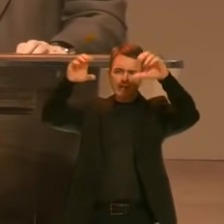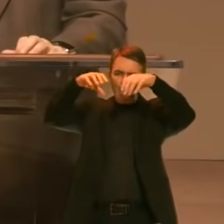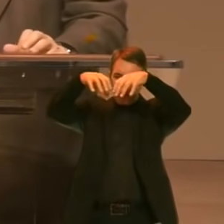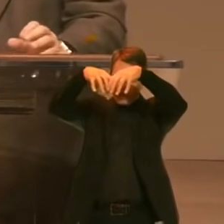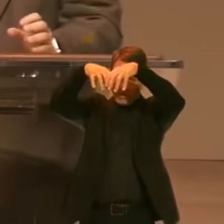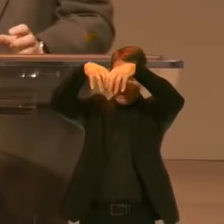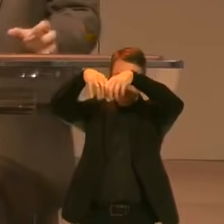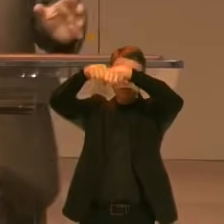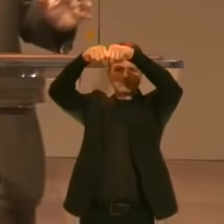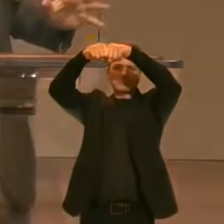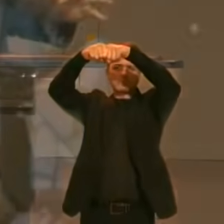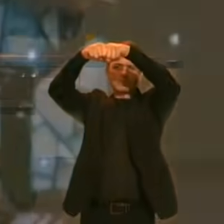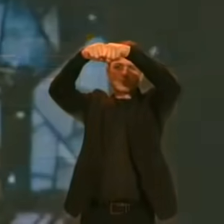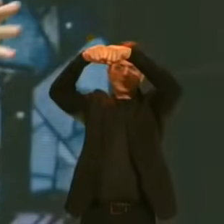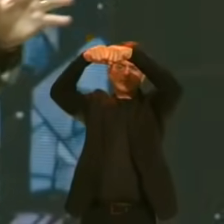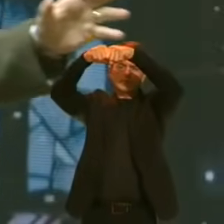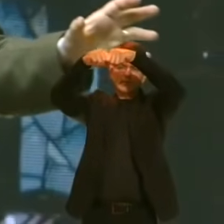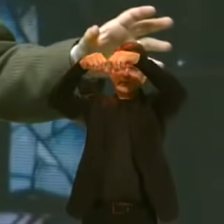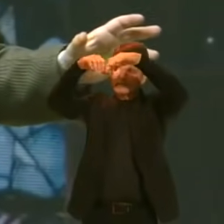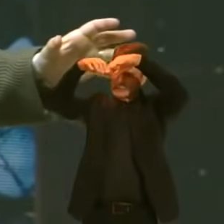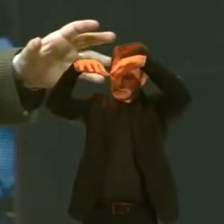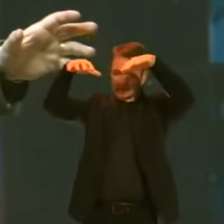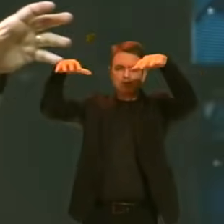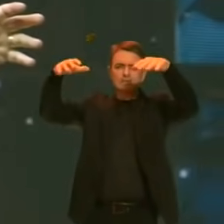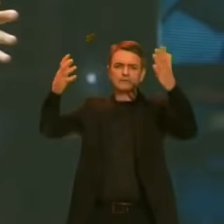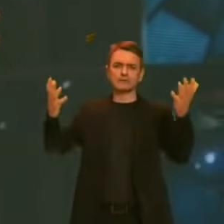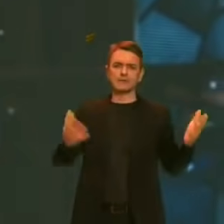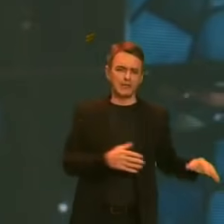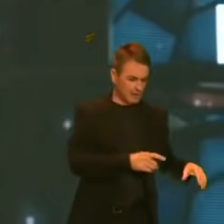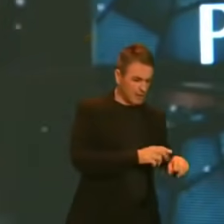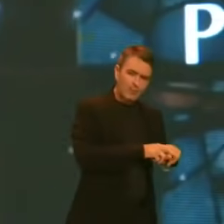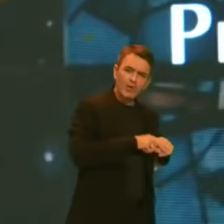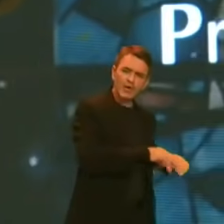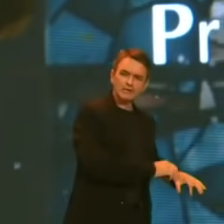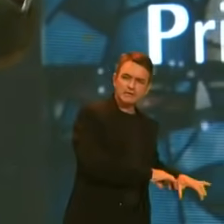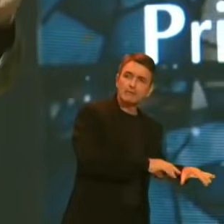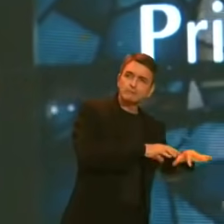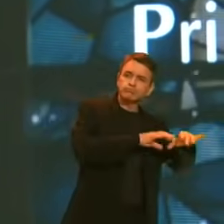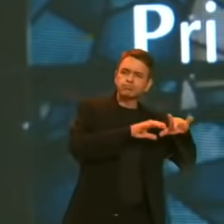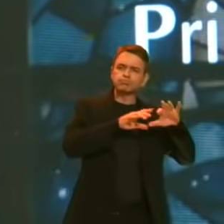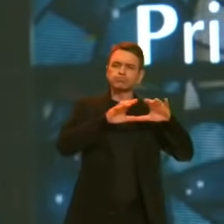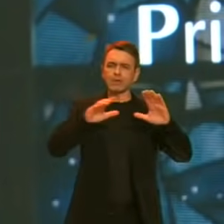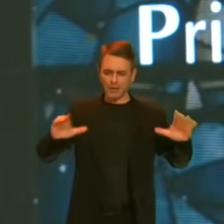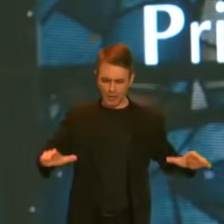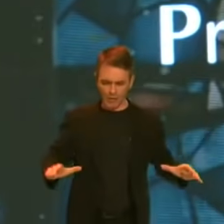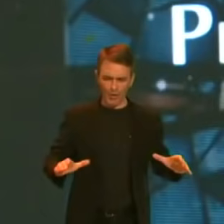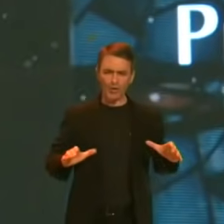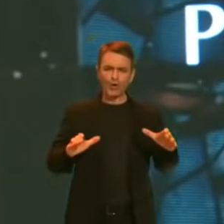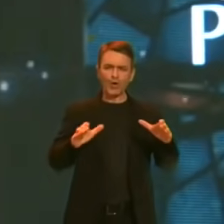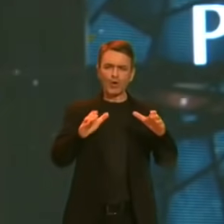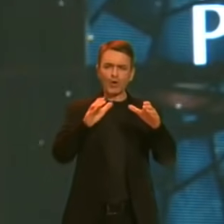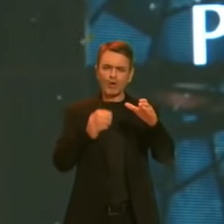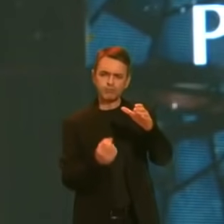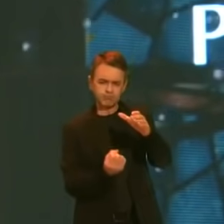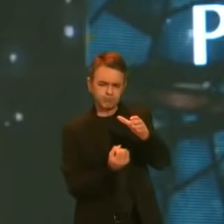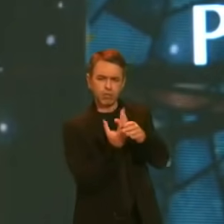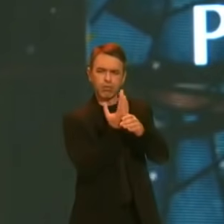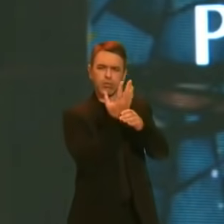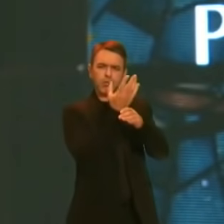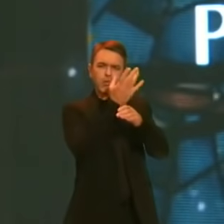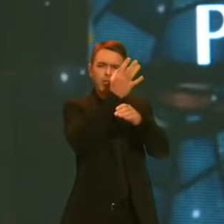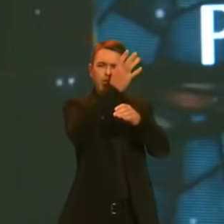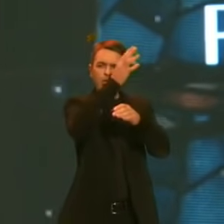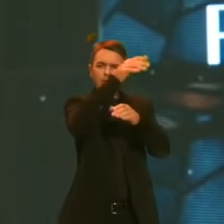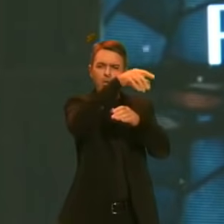do abismo. Então, se você imagina, não é? Um vulcão, por exemplo, e ele vai lançando,